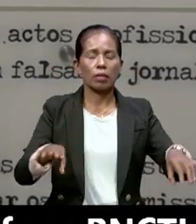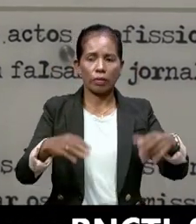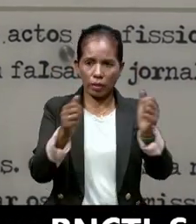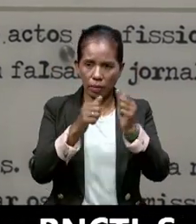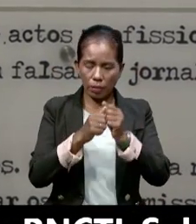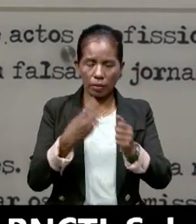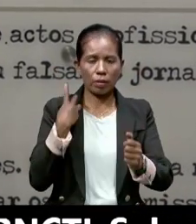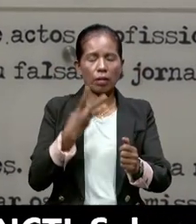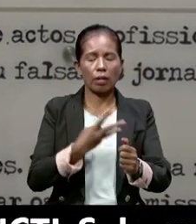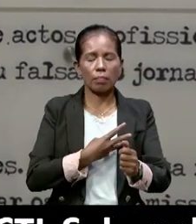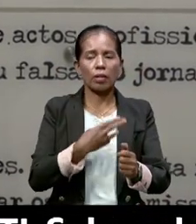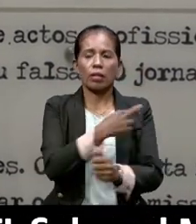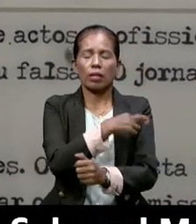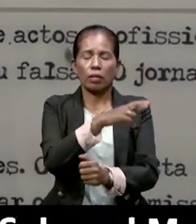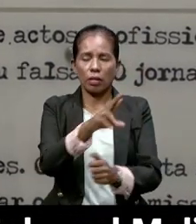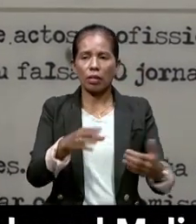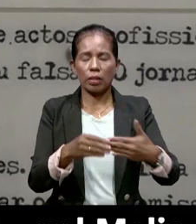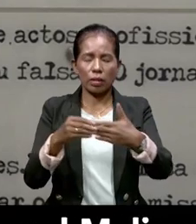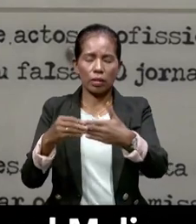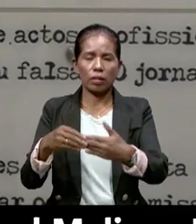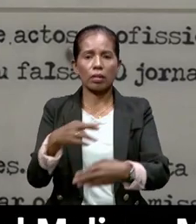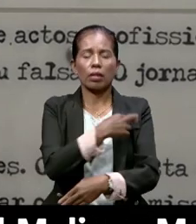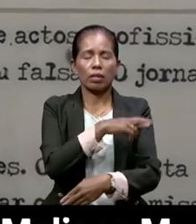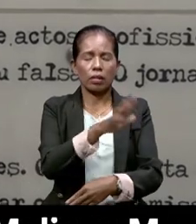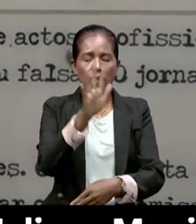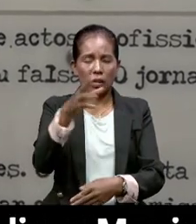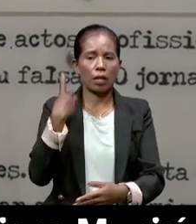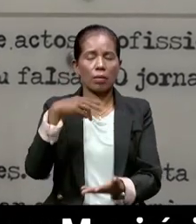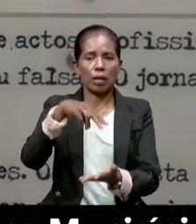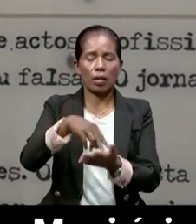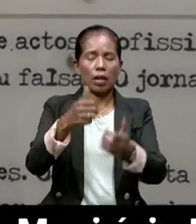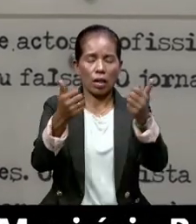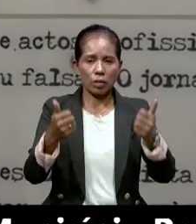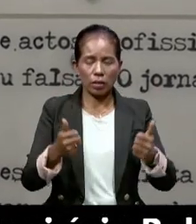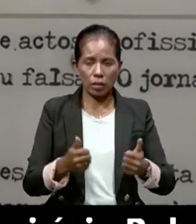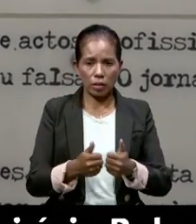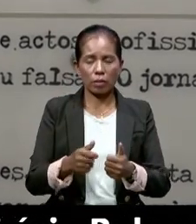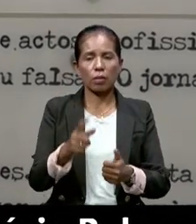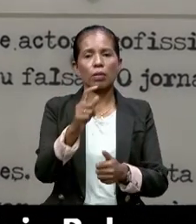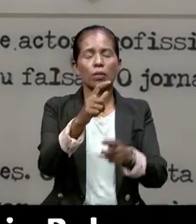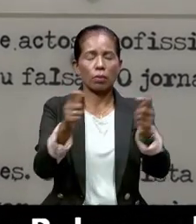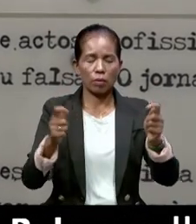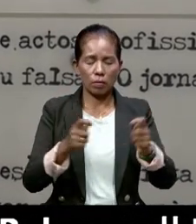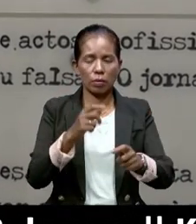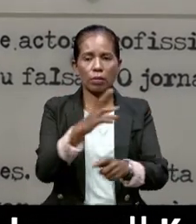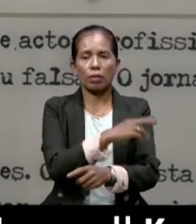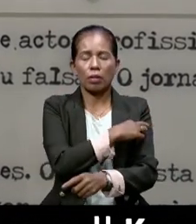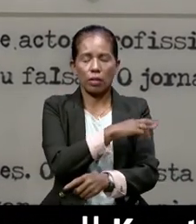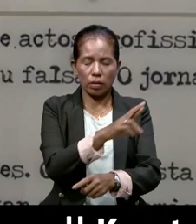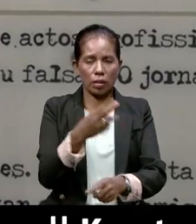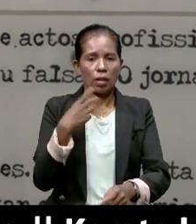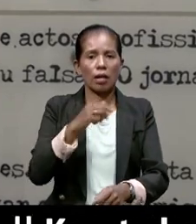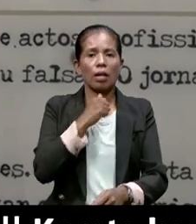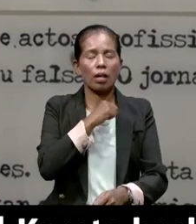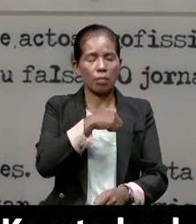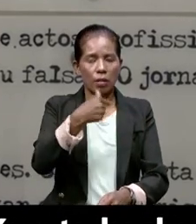que religião, liderança religião de Lima, né? Amin estabeleceu na Associação Turismo Religioso. Padre Angelo Salsinha, maka